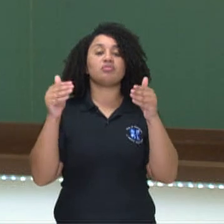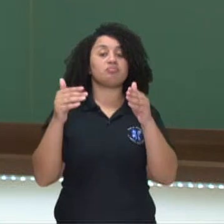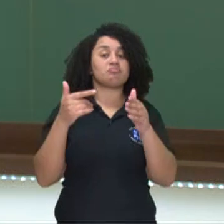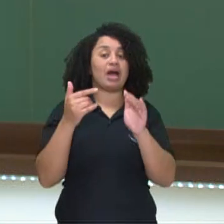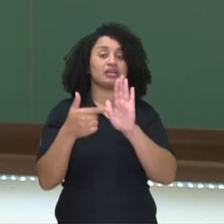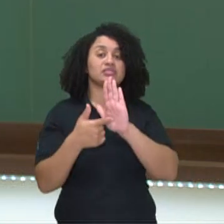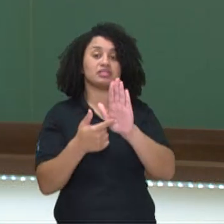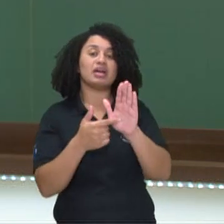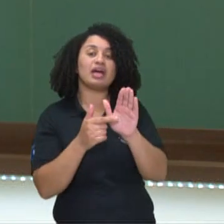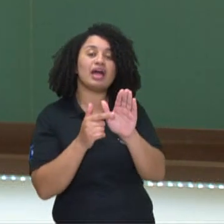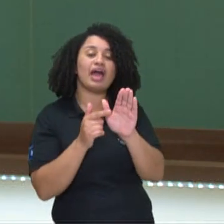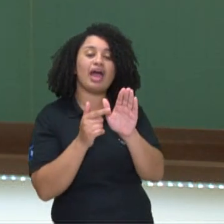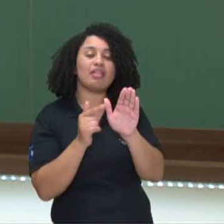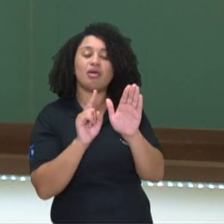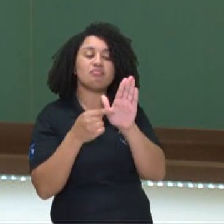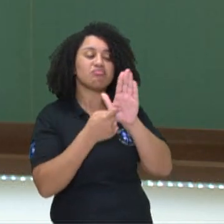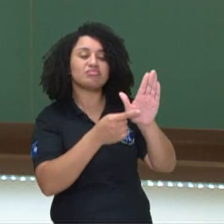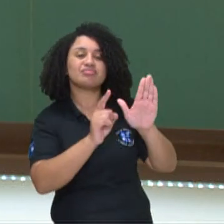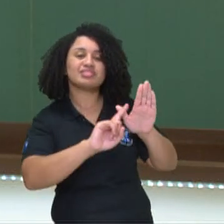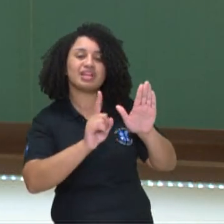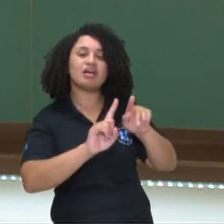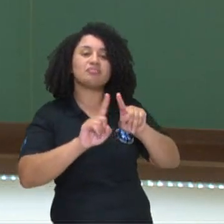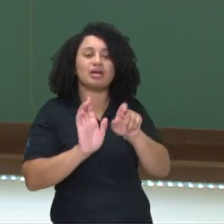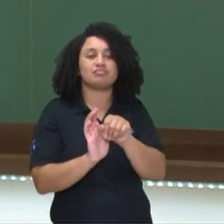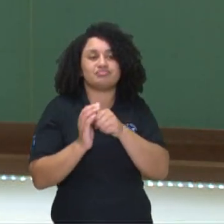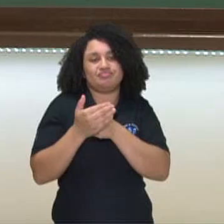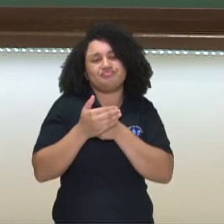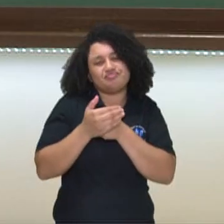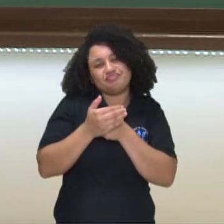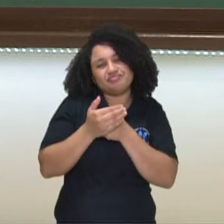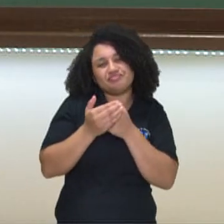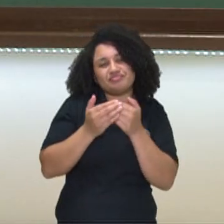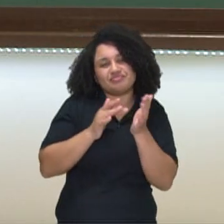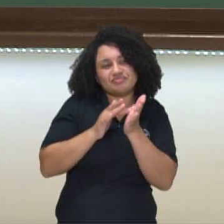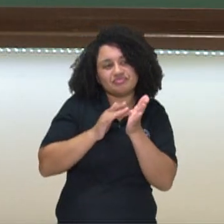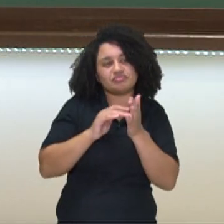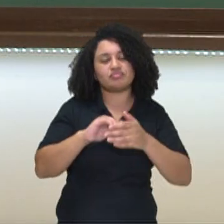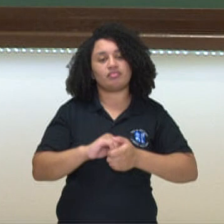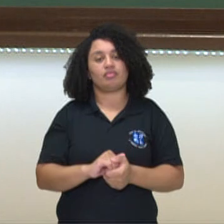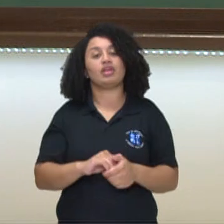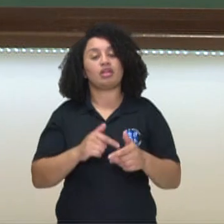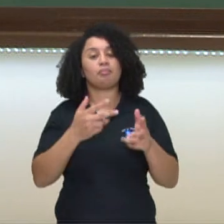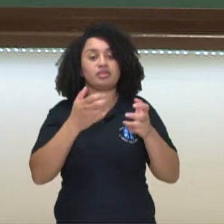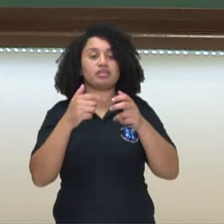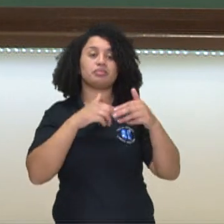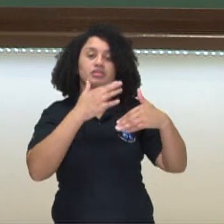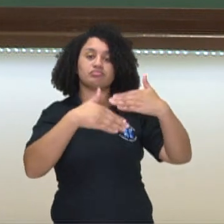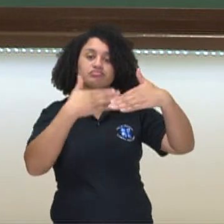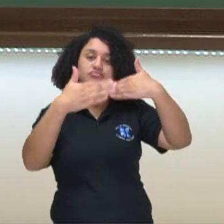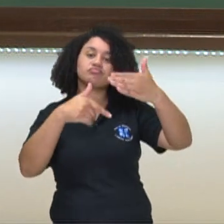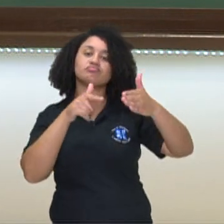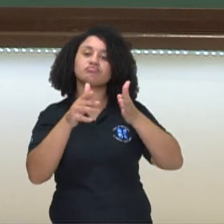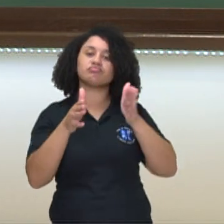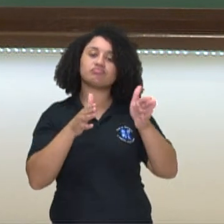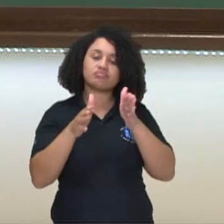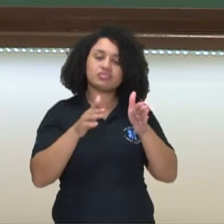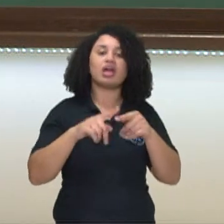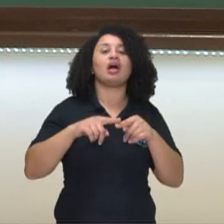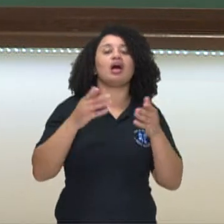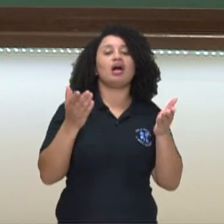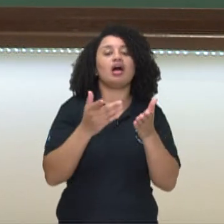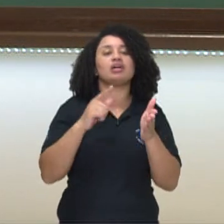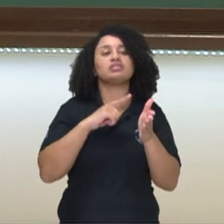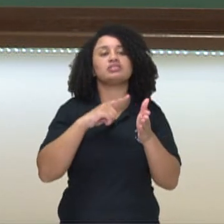muito mais camuflado do que aquele daquela época. Já observando a evolução nesse período, nós